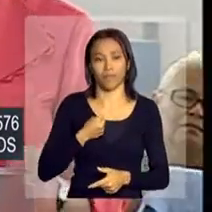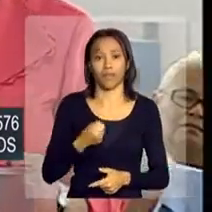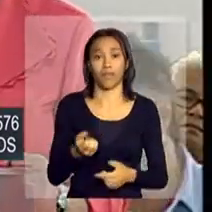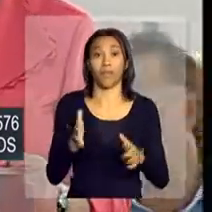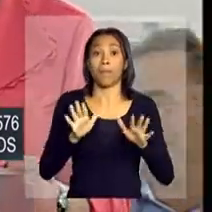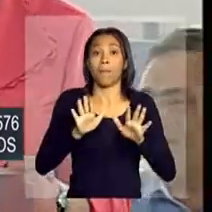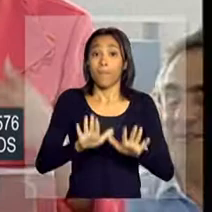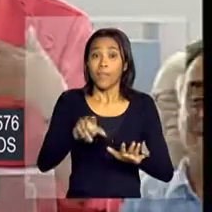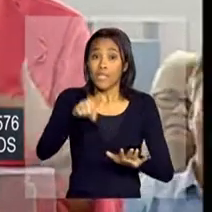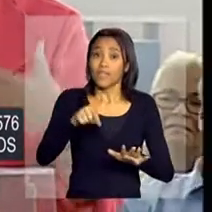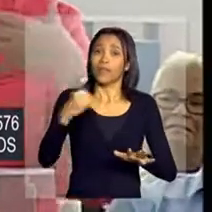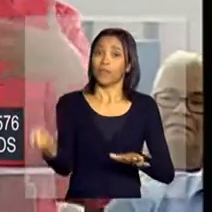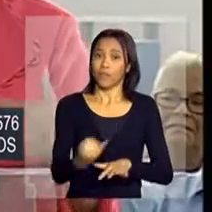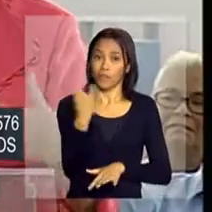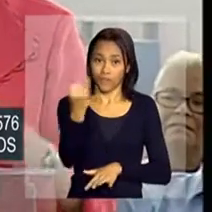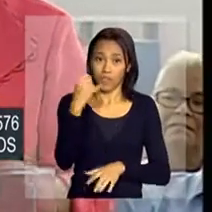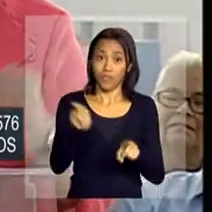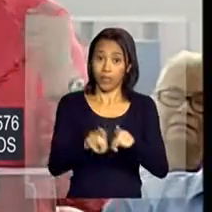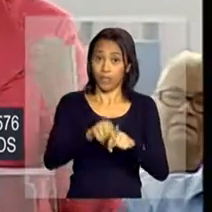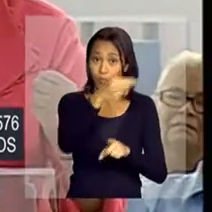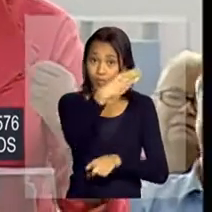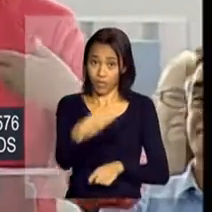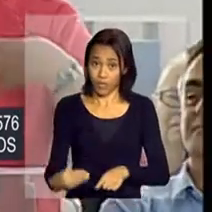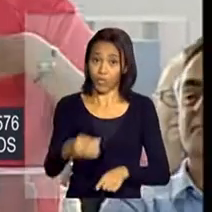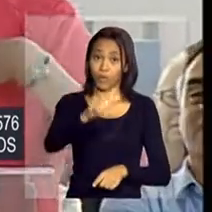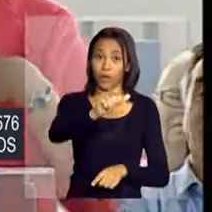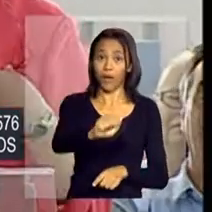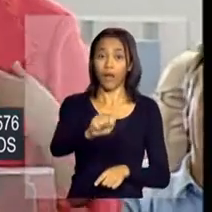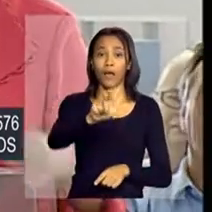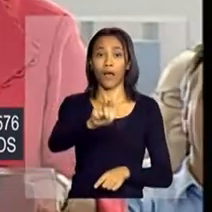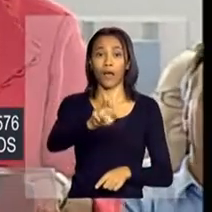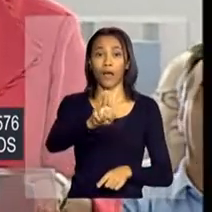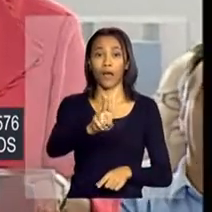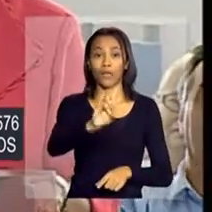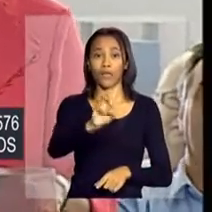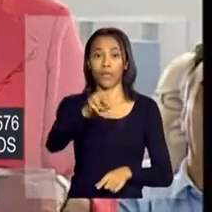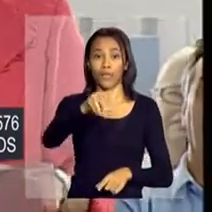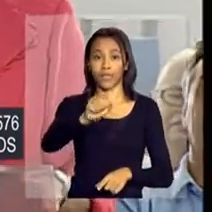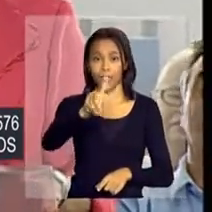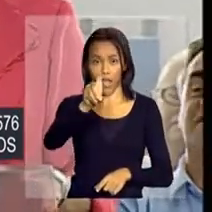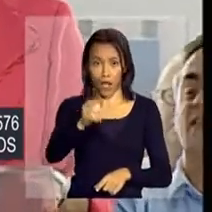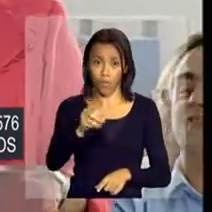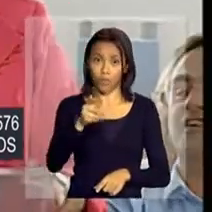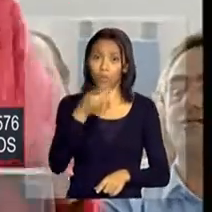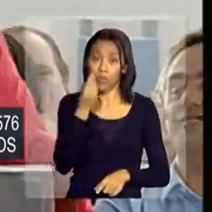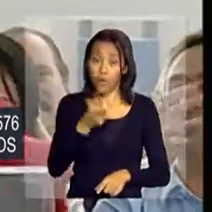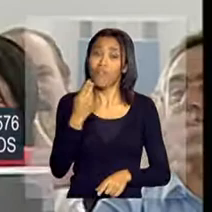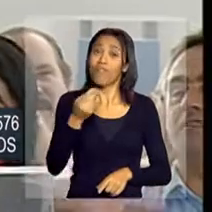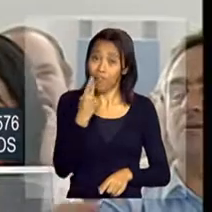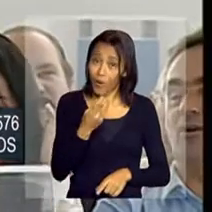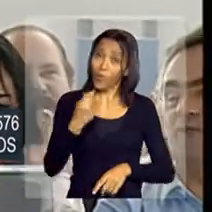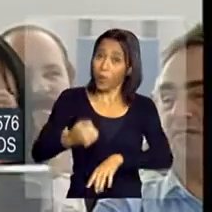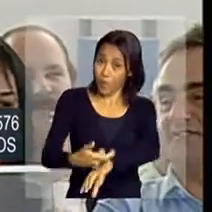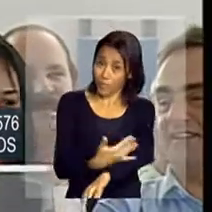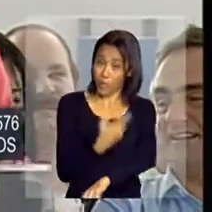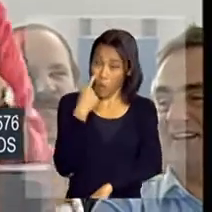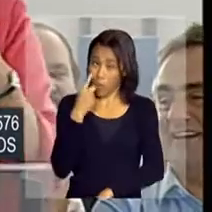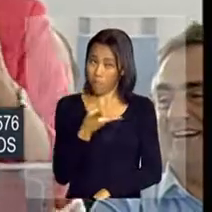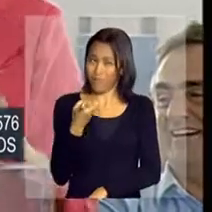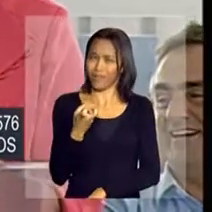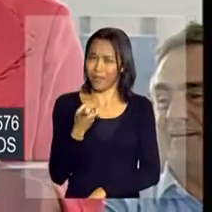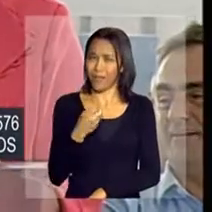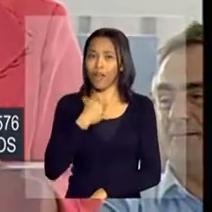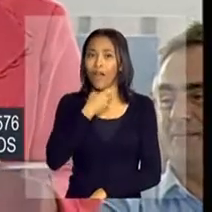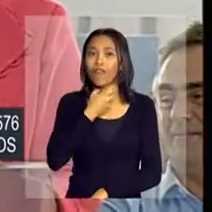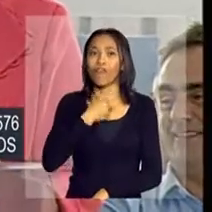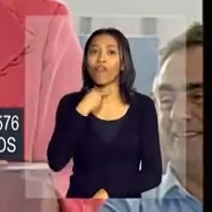muito importante. O ministro Aguinaldo falou isso com muita emoção. Eu vi que ele estava emocionado, que ele até perdeu